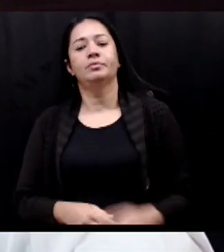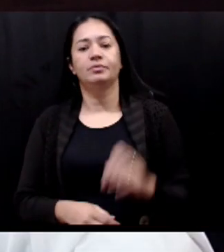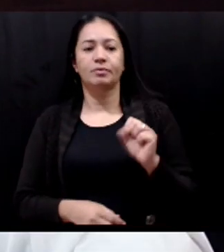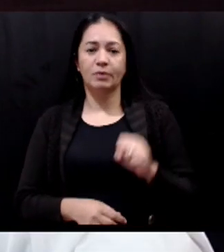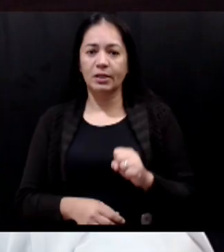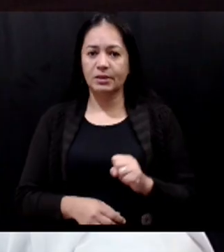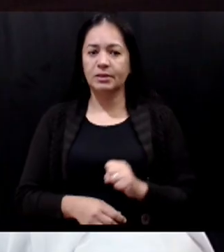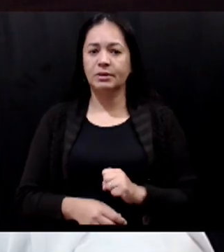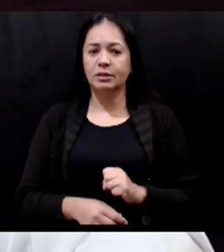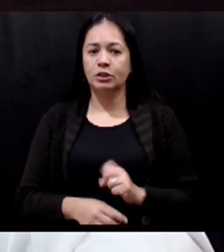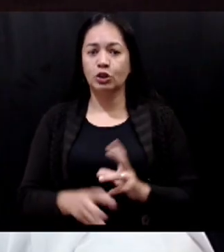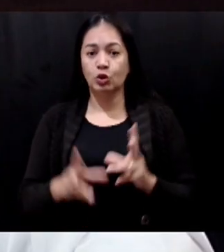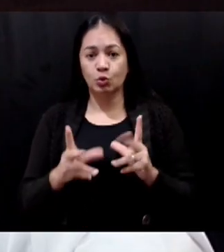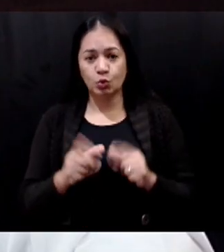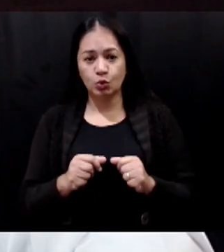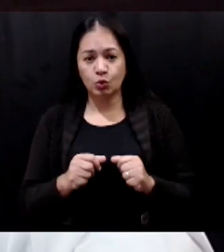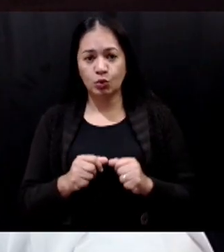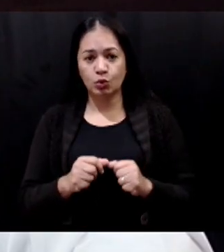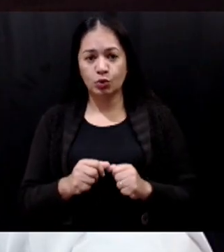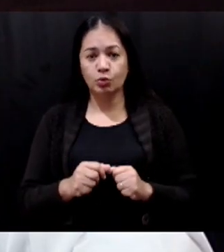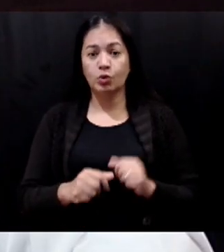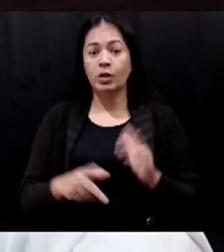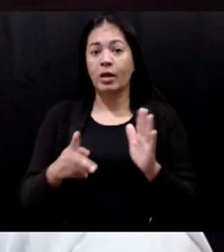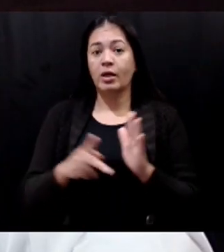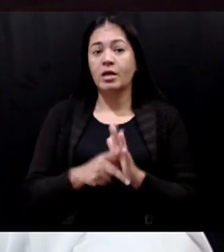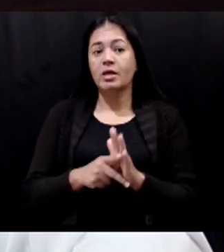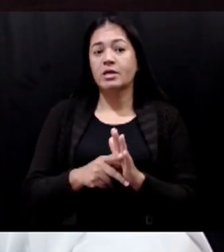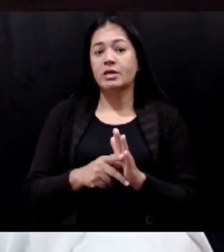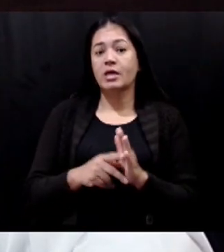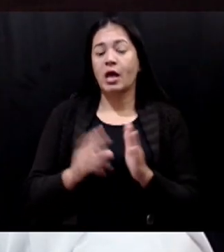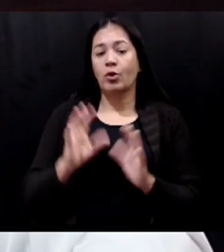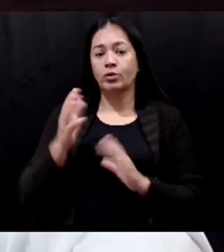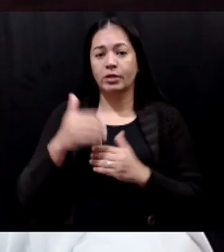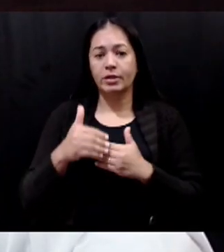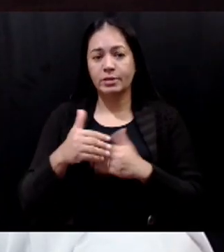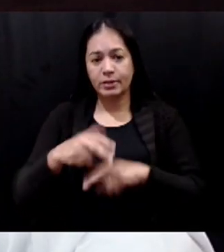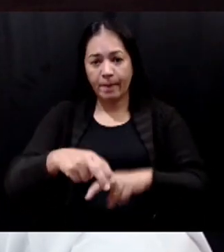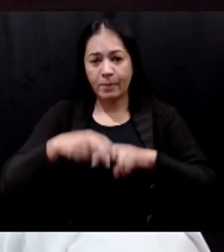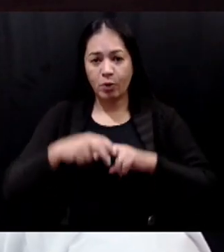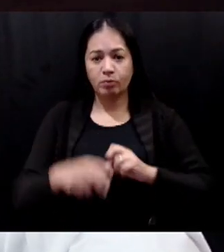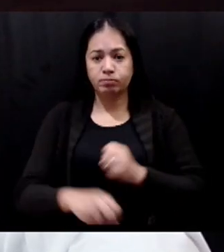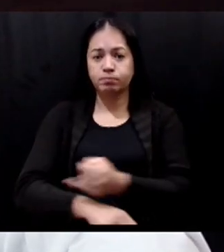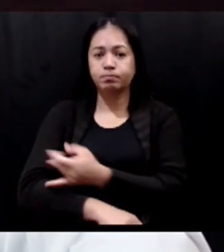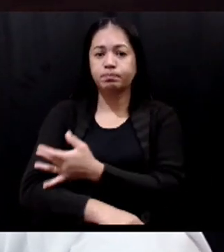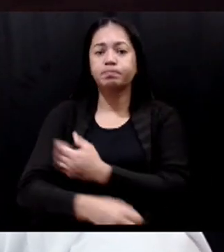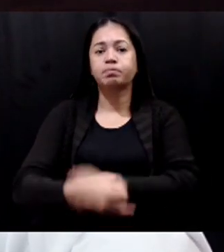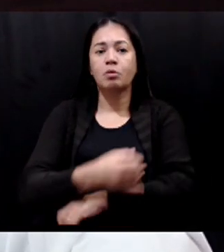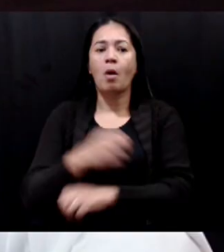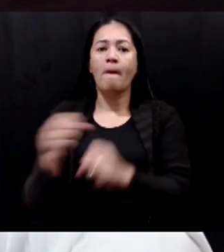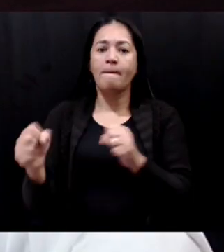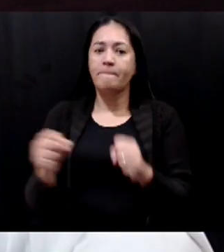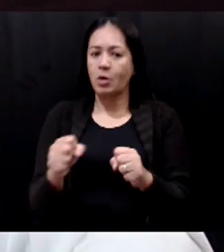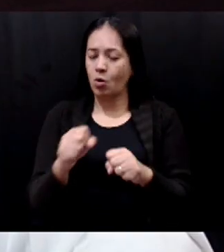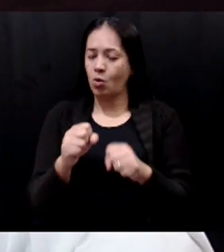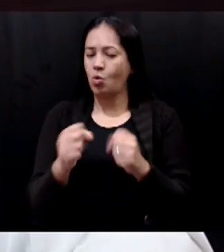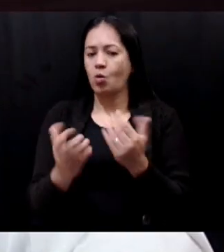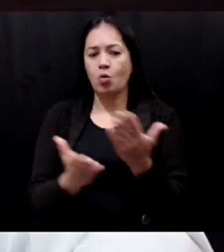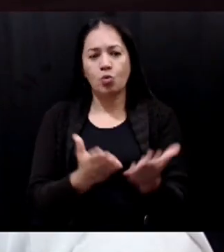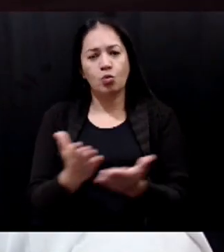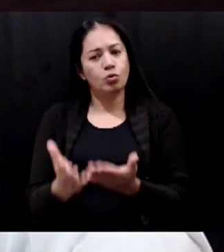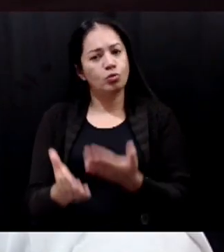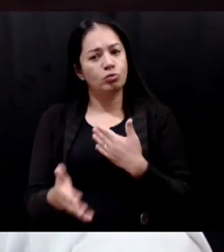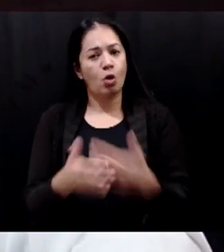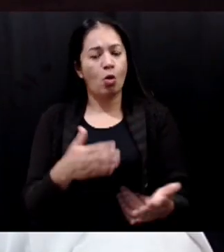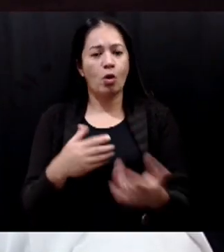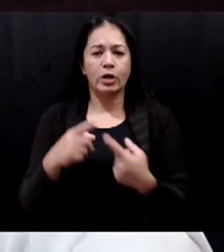é de origem emocional, né, pode ser perfeitamente tratado, né? Seja com hipnose, seja com psicoterapia,